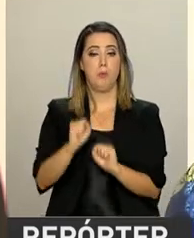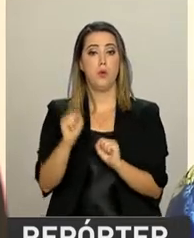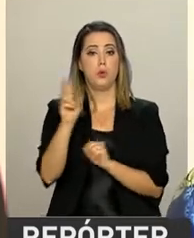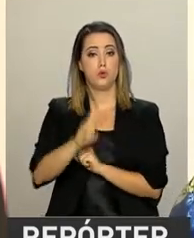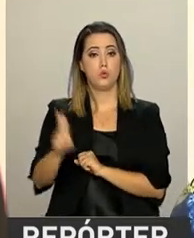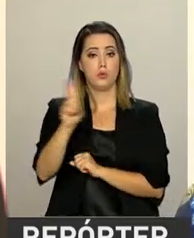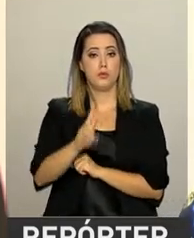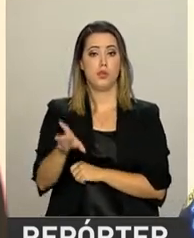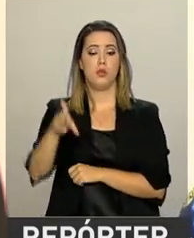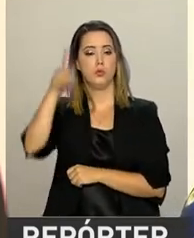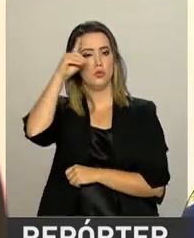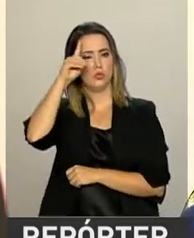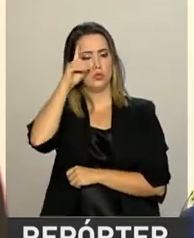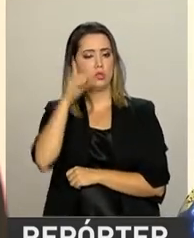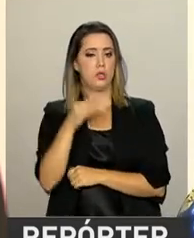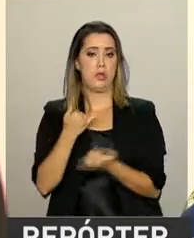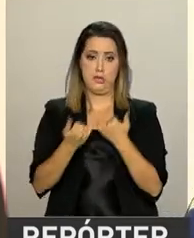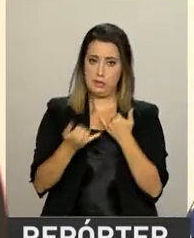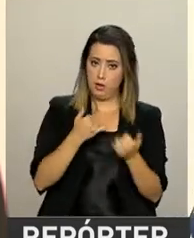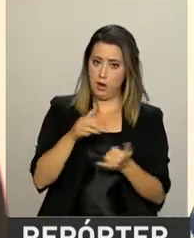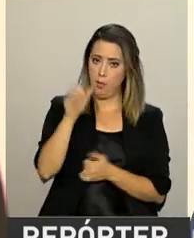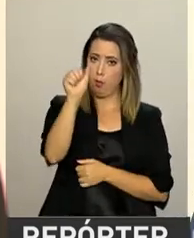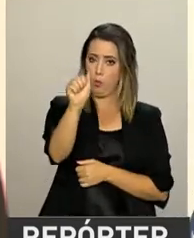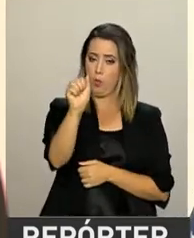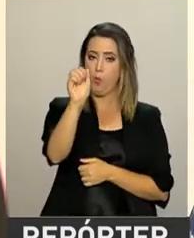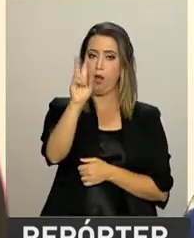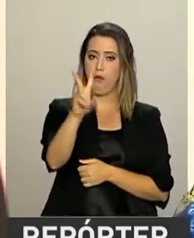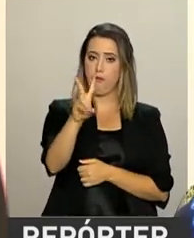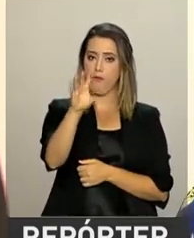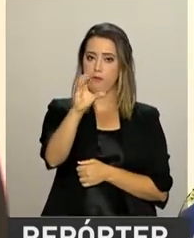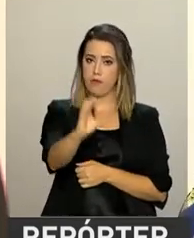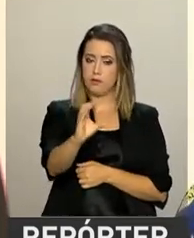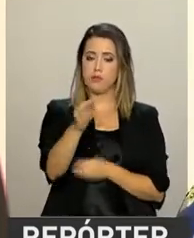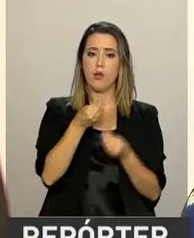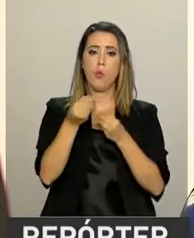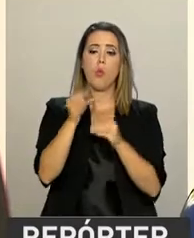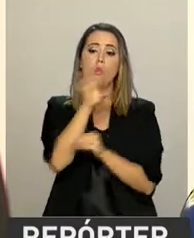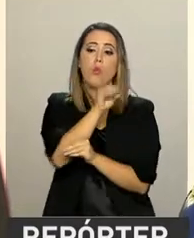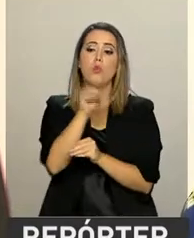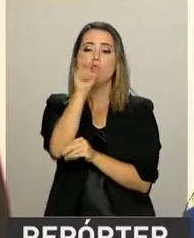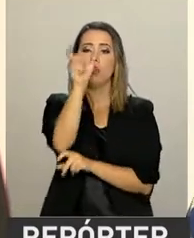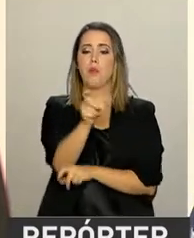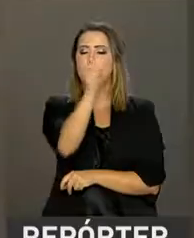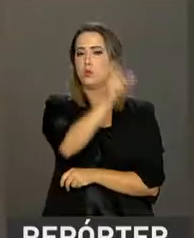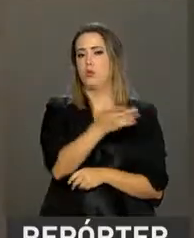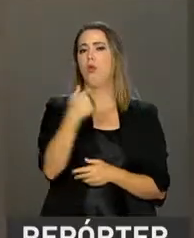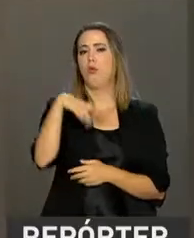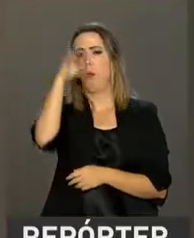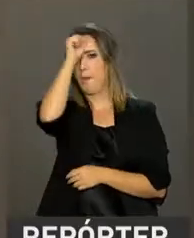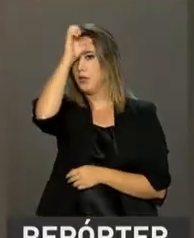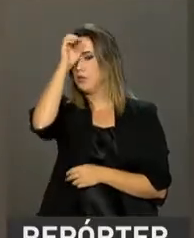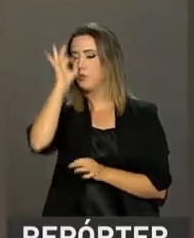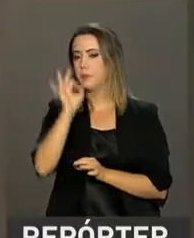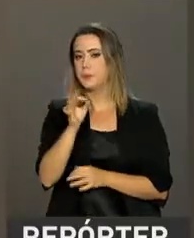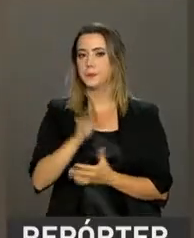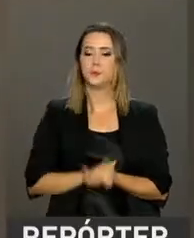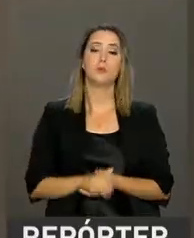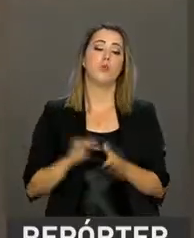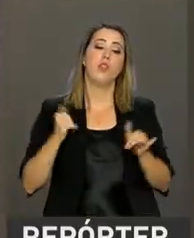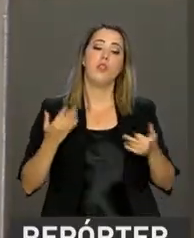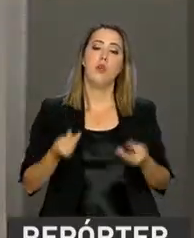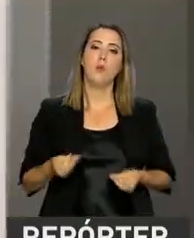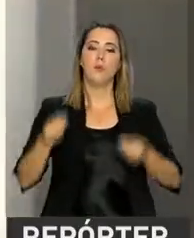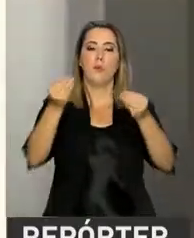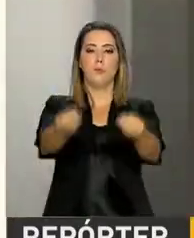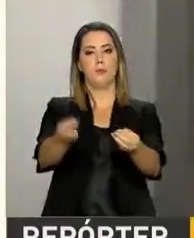dia, né? Caso alguém tenha um AVC, eu aprendi aqui como proceder, né? Fazer os procedimentos. E é justamente para levar educação